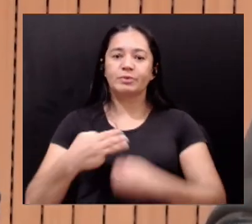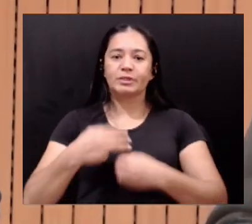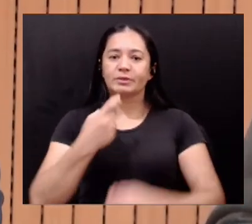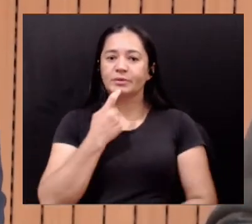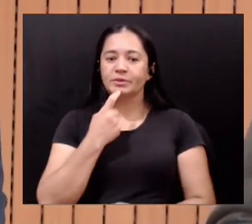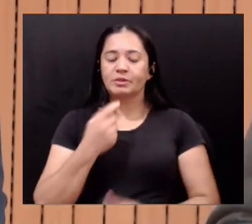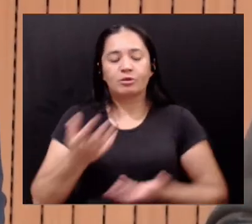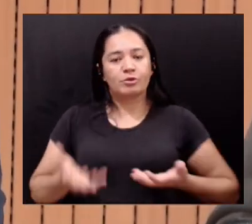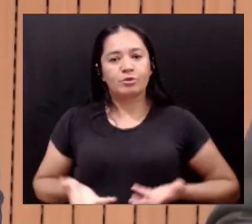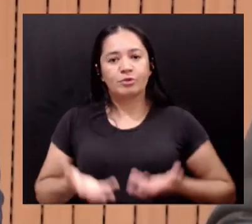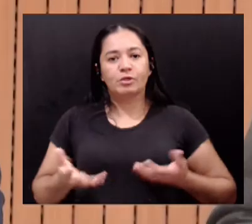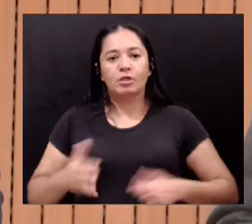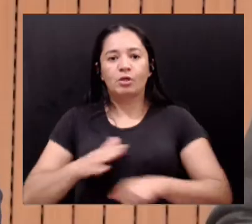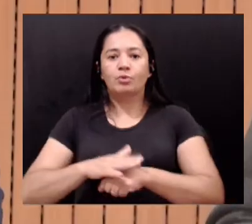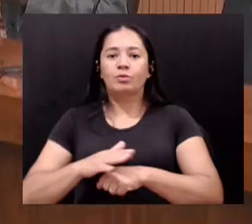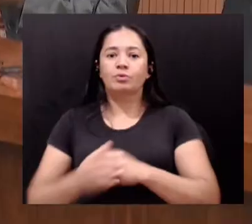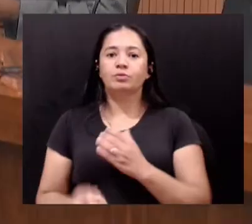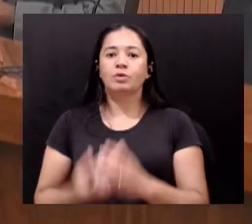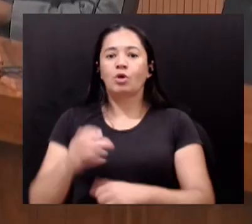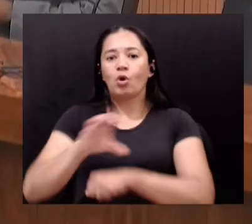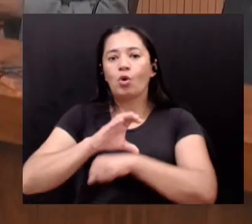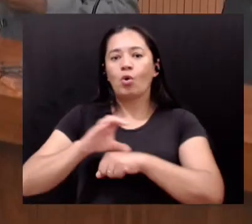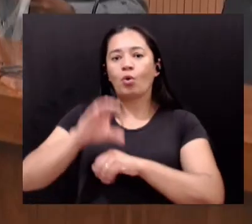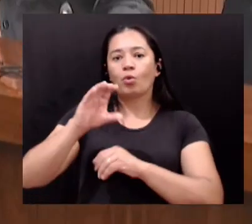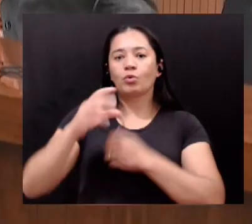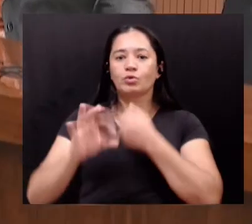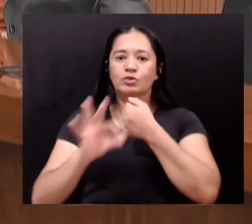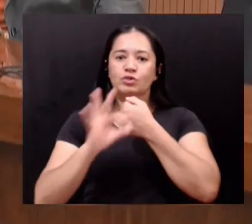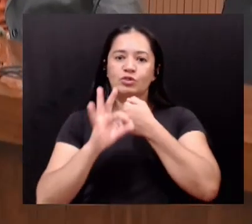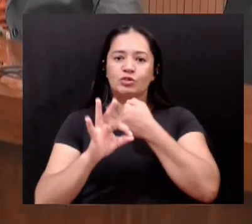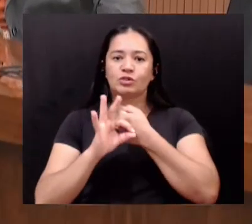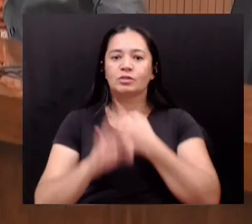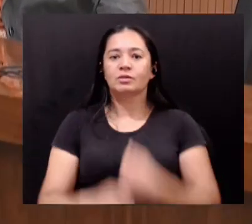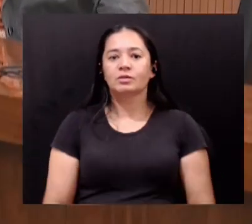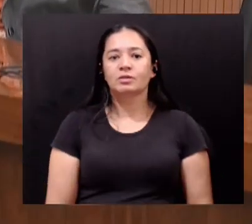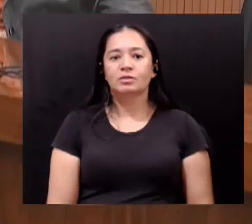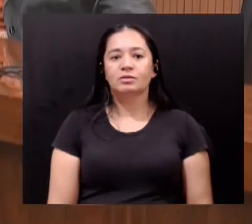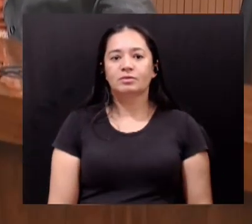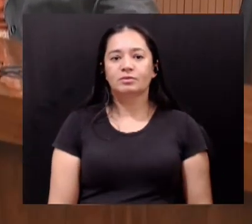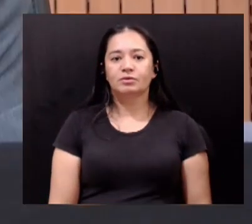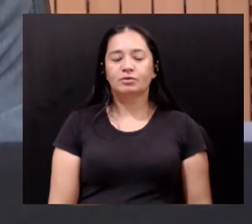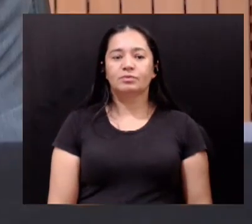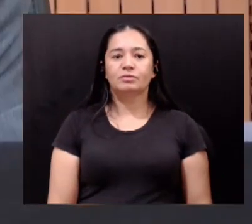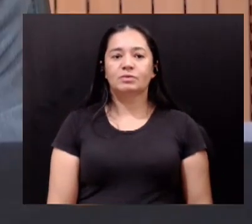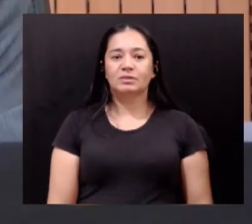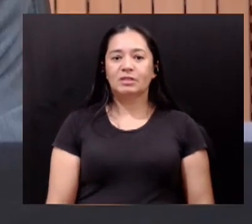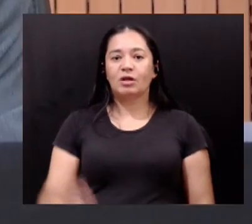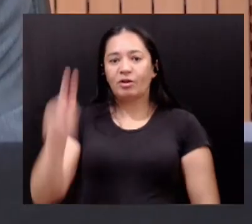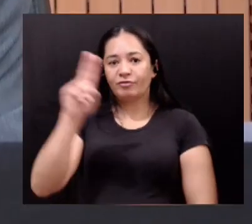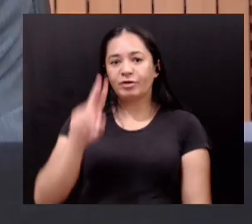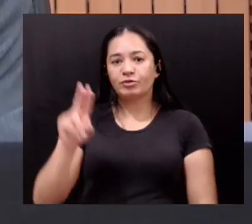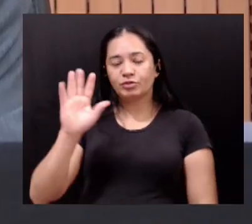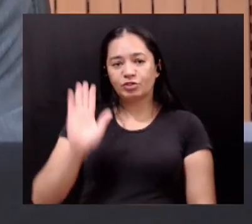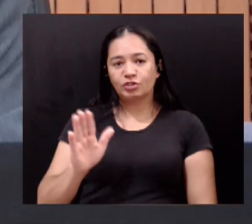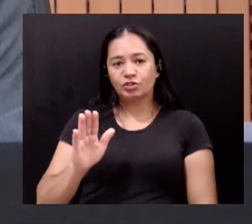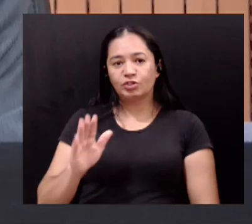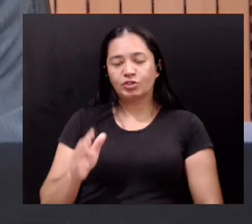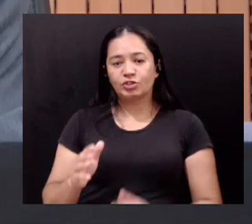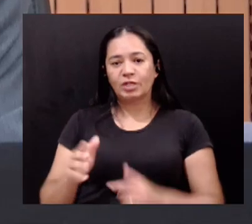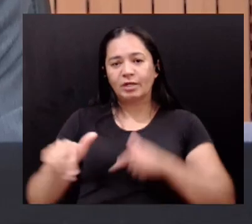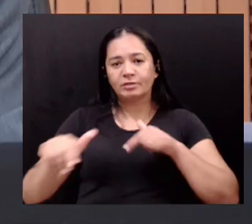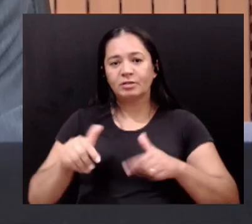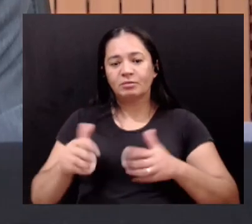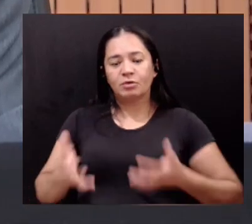do curso de Direito na Unicamp. Na verdade, a universidade vem trabalhando no sentido de aumentar a abrangência dos cursos que ela